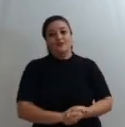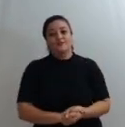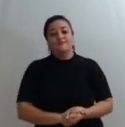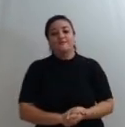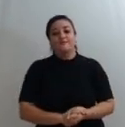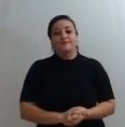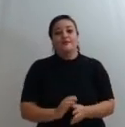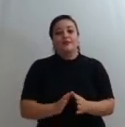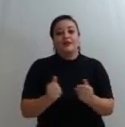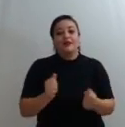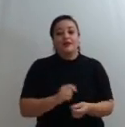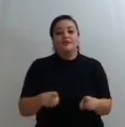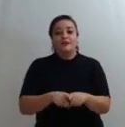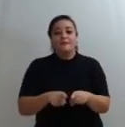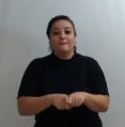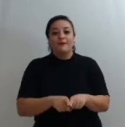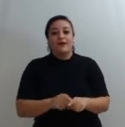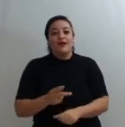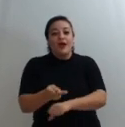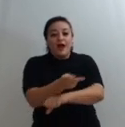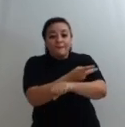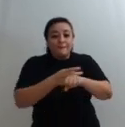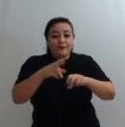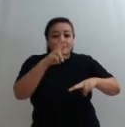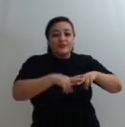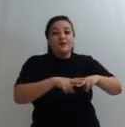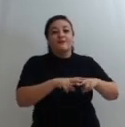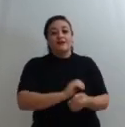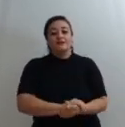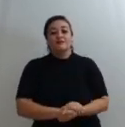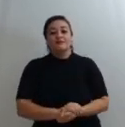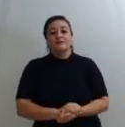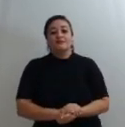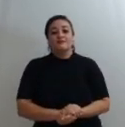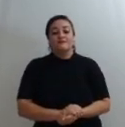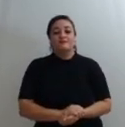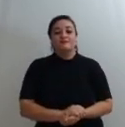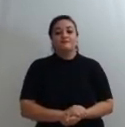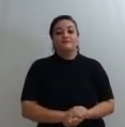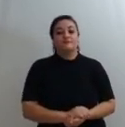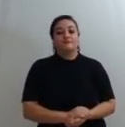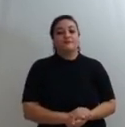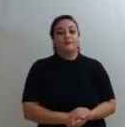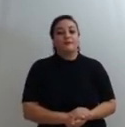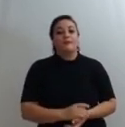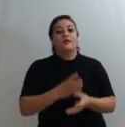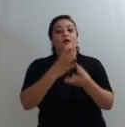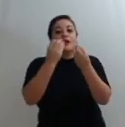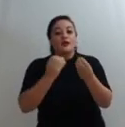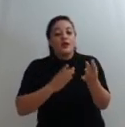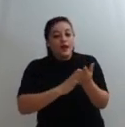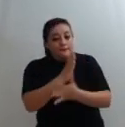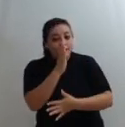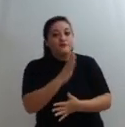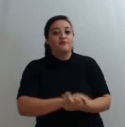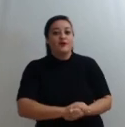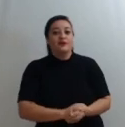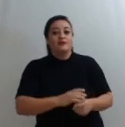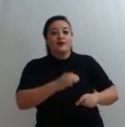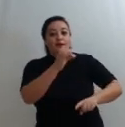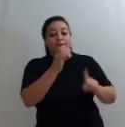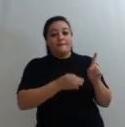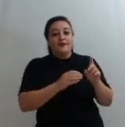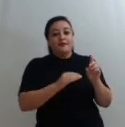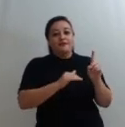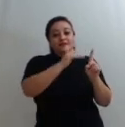busca e apreensão e é deferida pela autoridade coatora, desembargadora Nilza